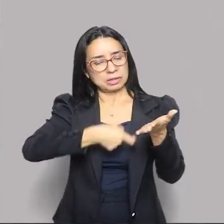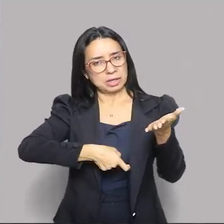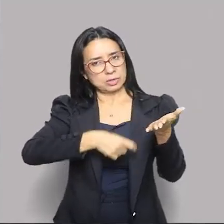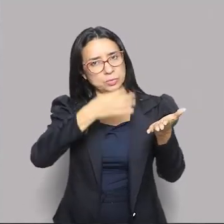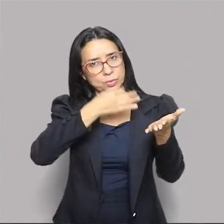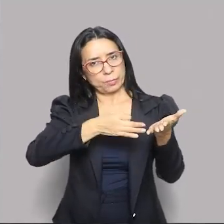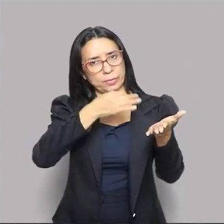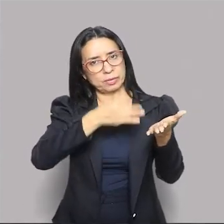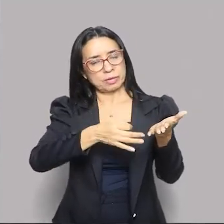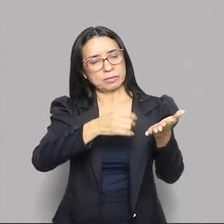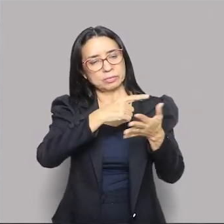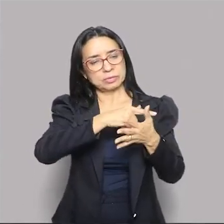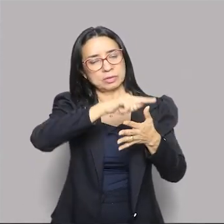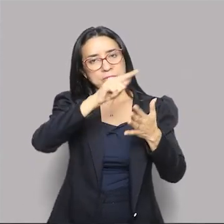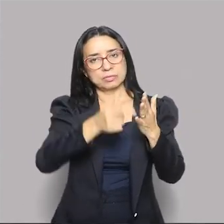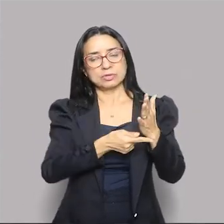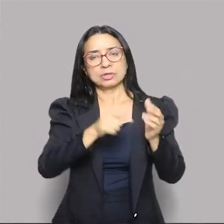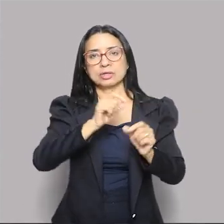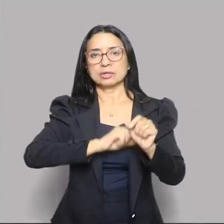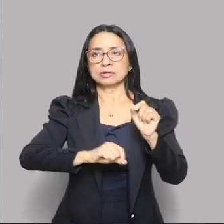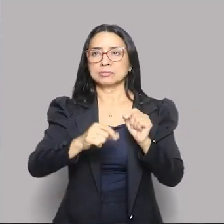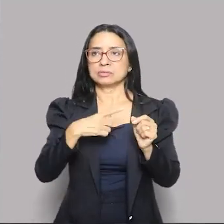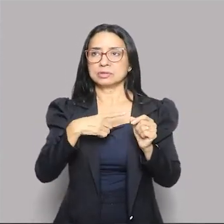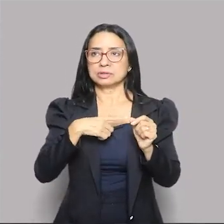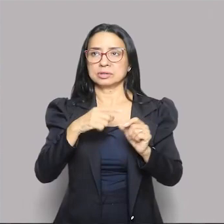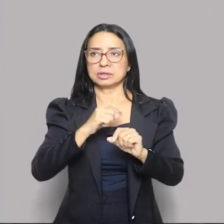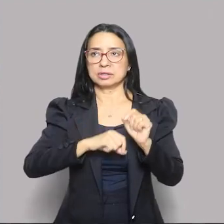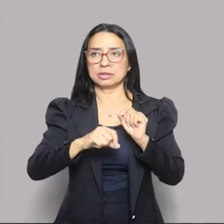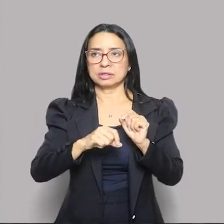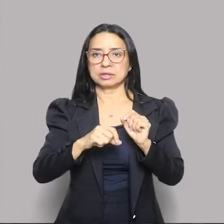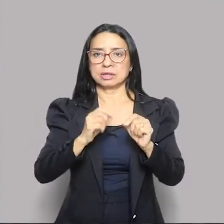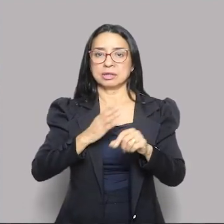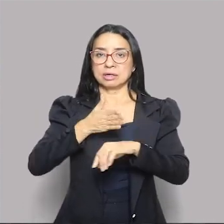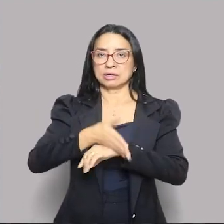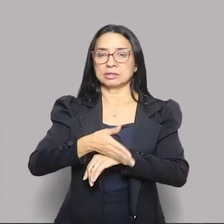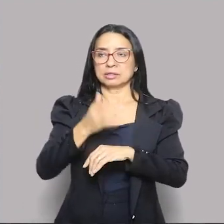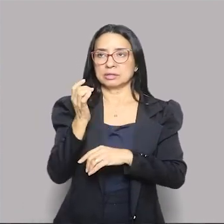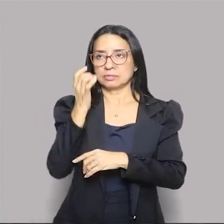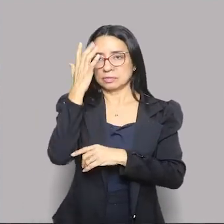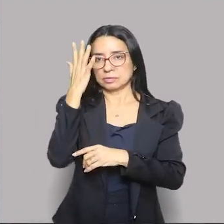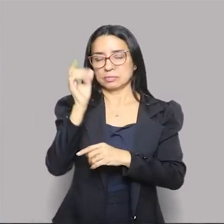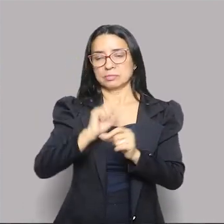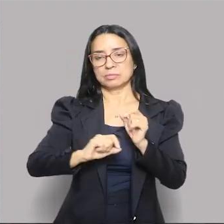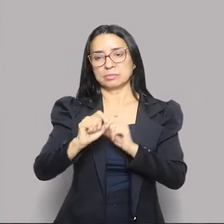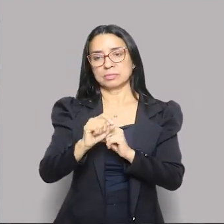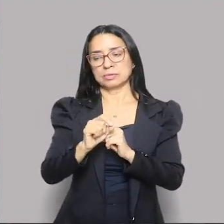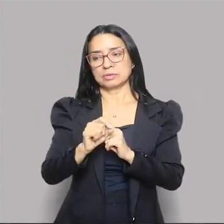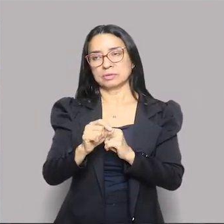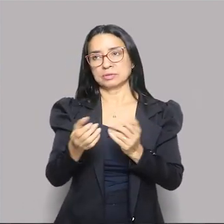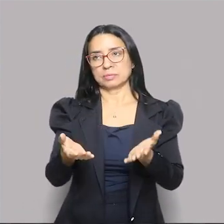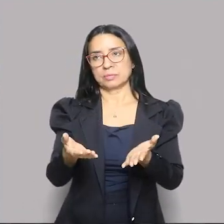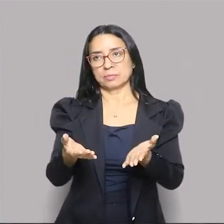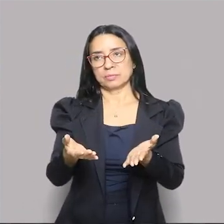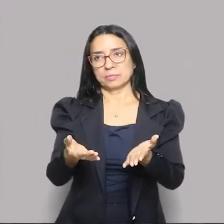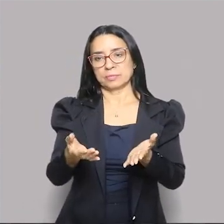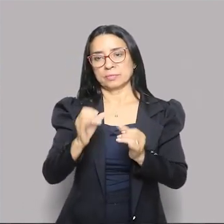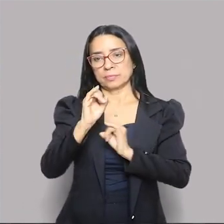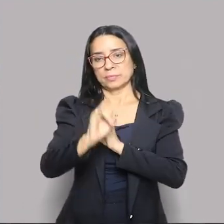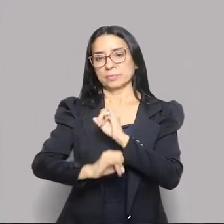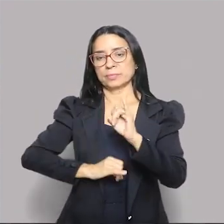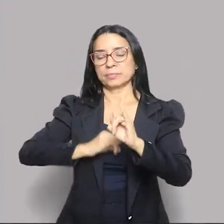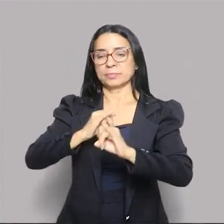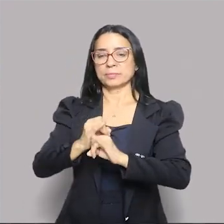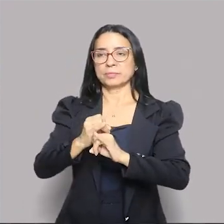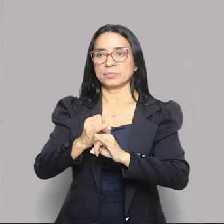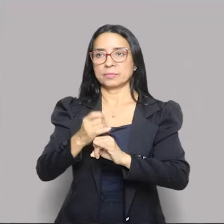gêneros que estão aí na grande mídia e que você tem acesso muito facilmente, até pela internet,